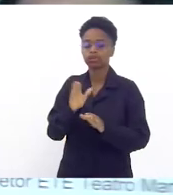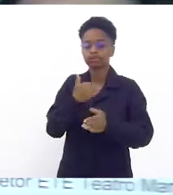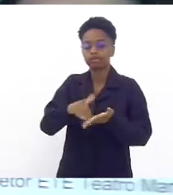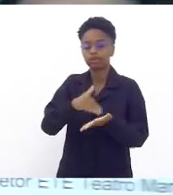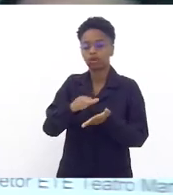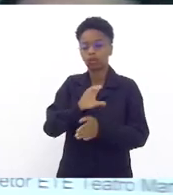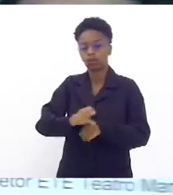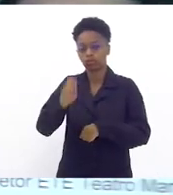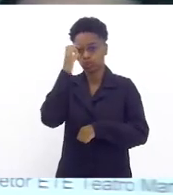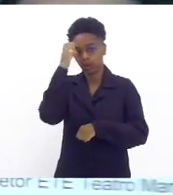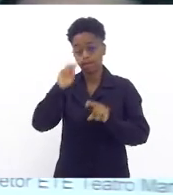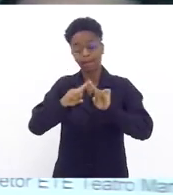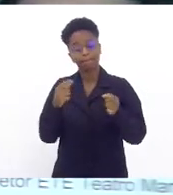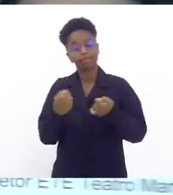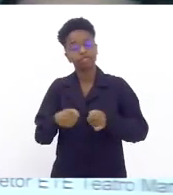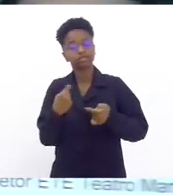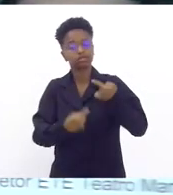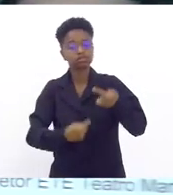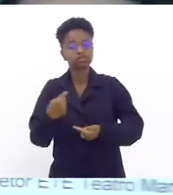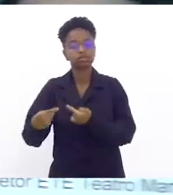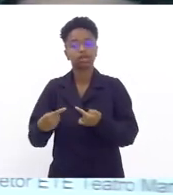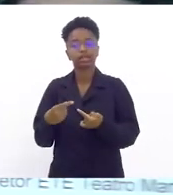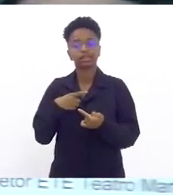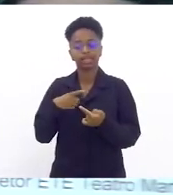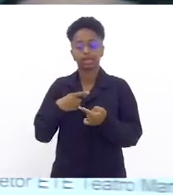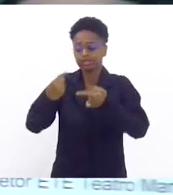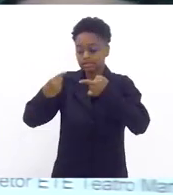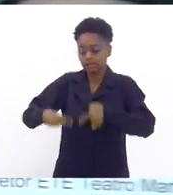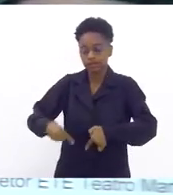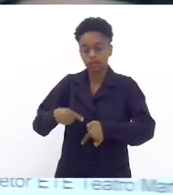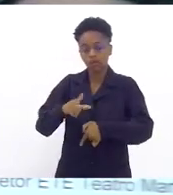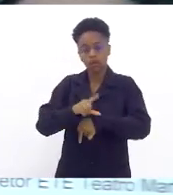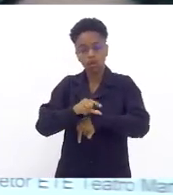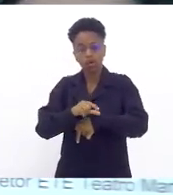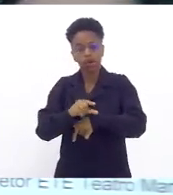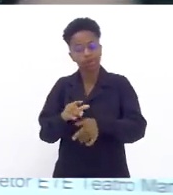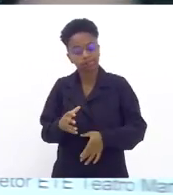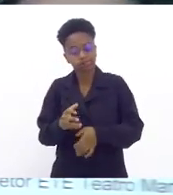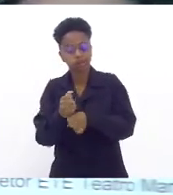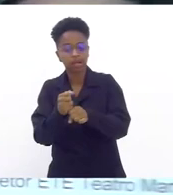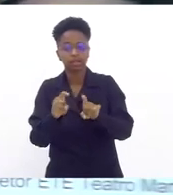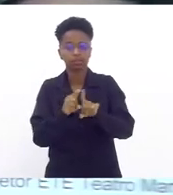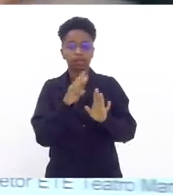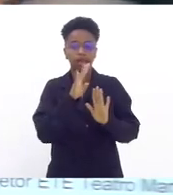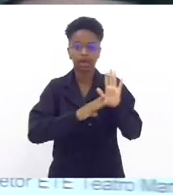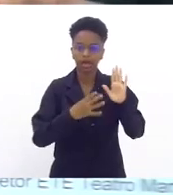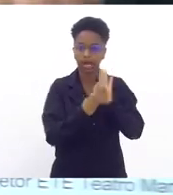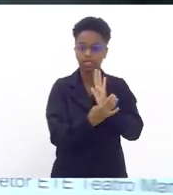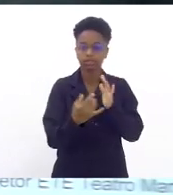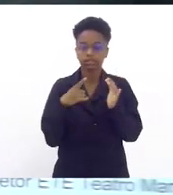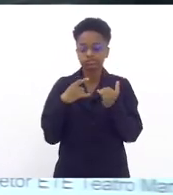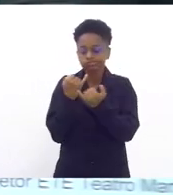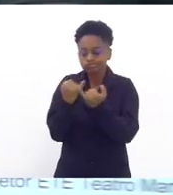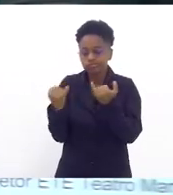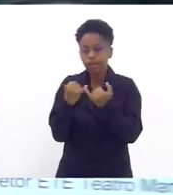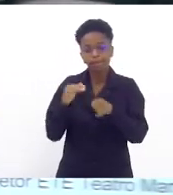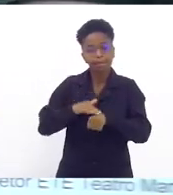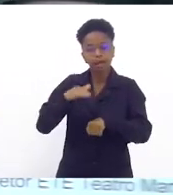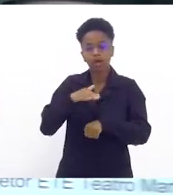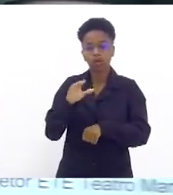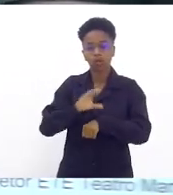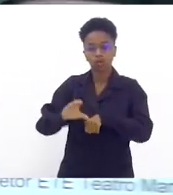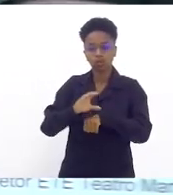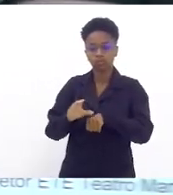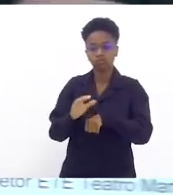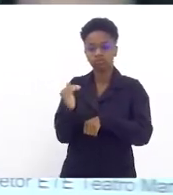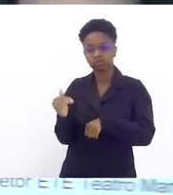desafio da gente ter um número de horas aula e uma grade curricular que se assemelha muito mais a cursos de nível superior do